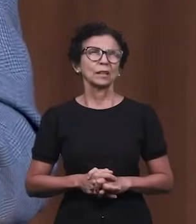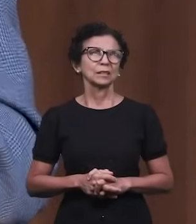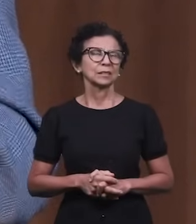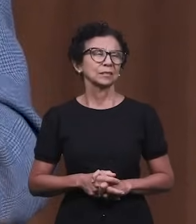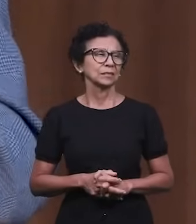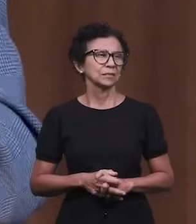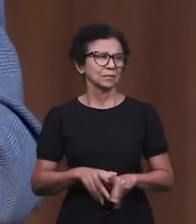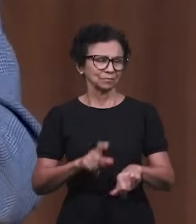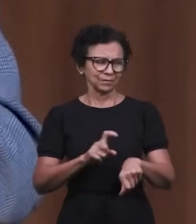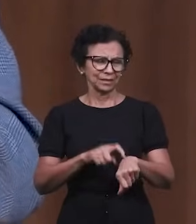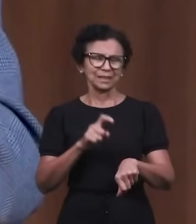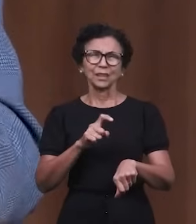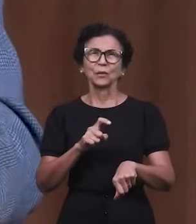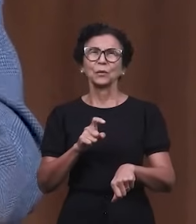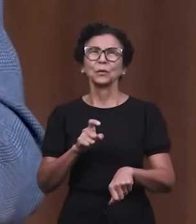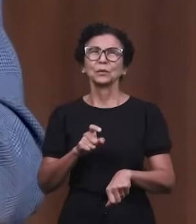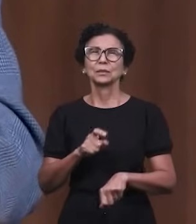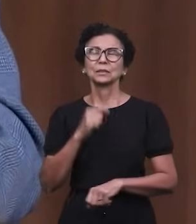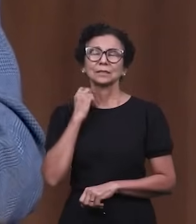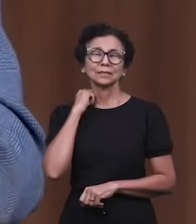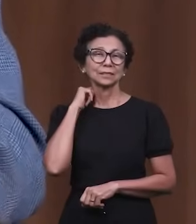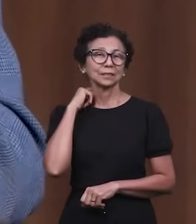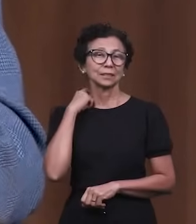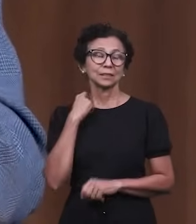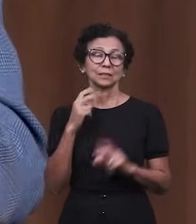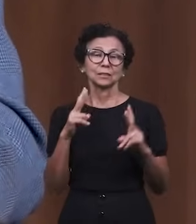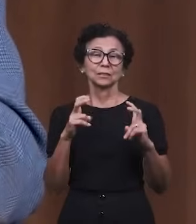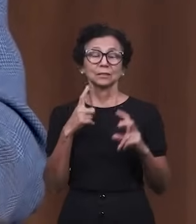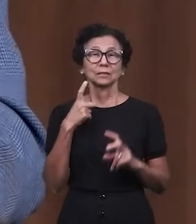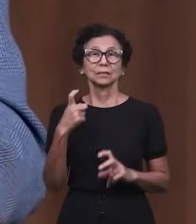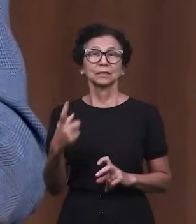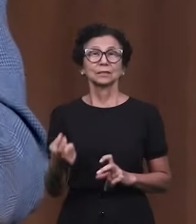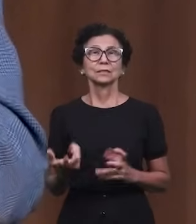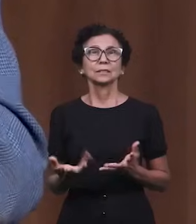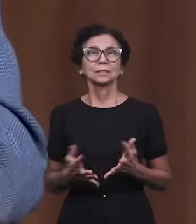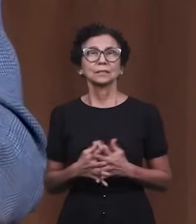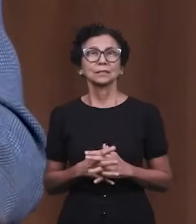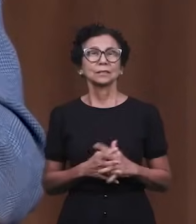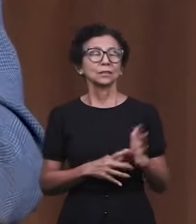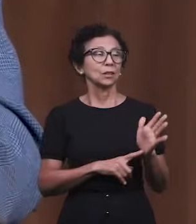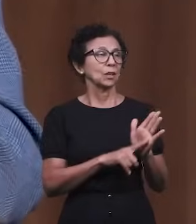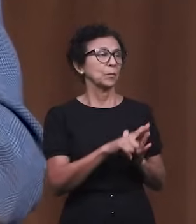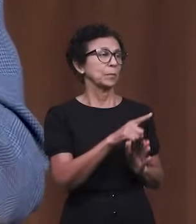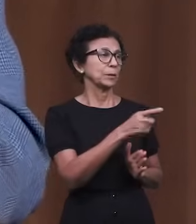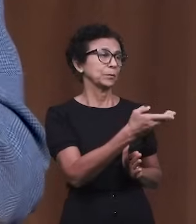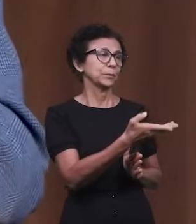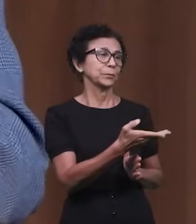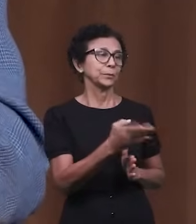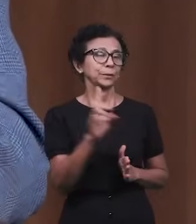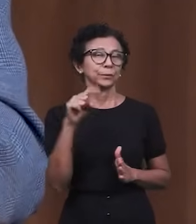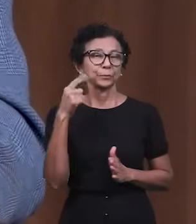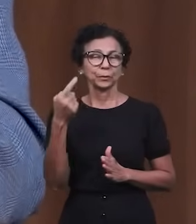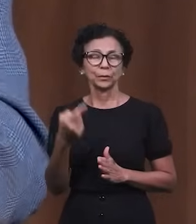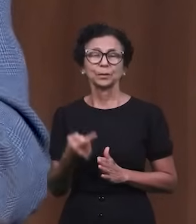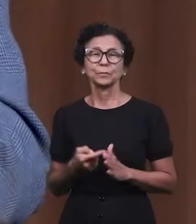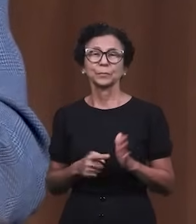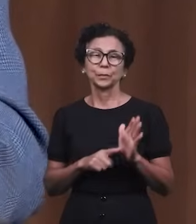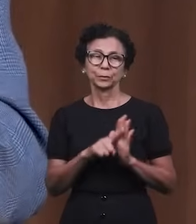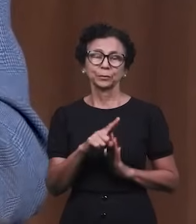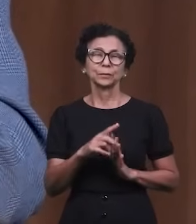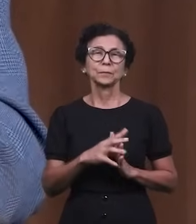hora, o assunto foi tão assim, movimentado. Até outras perguntas que eu ia fazer para a Marcela, ela ficaram fazendo no próximo